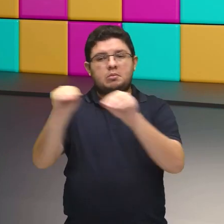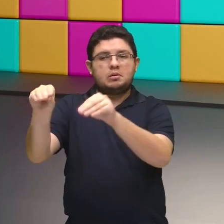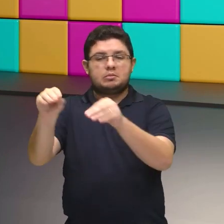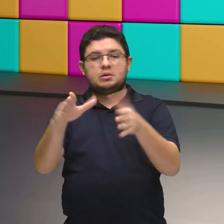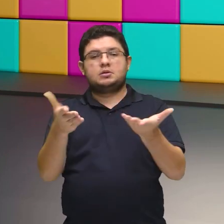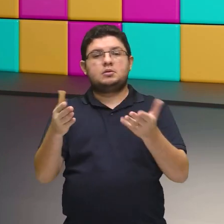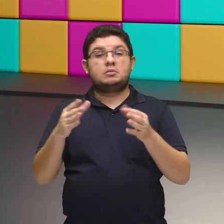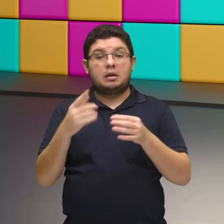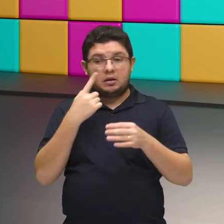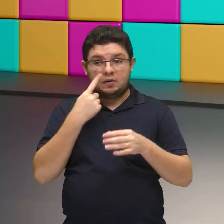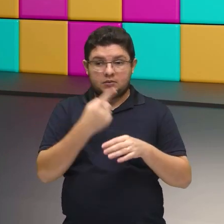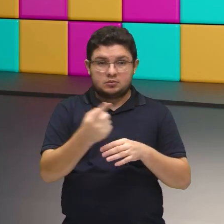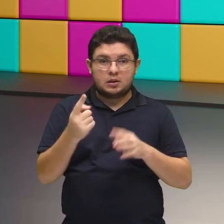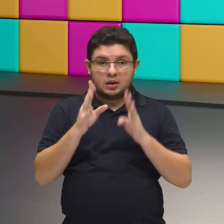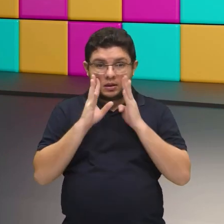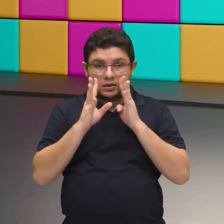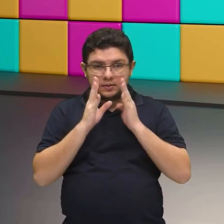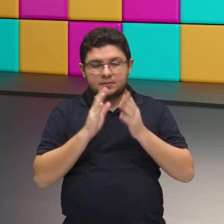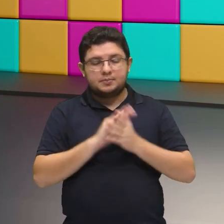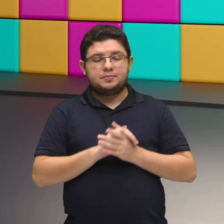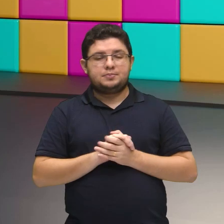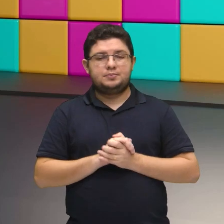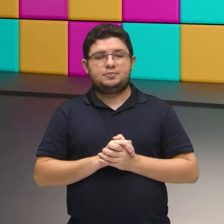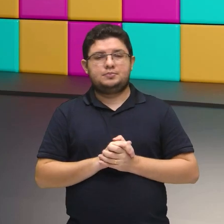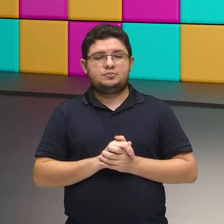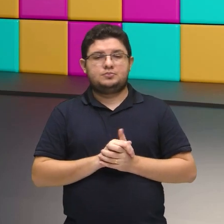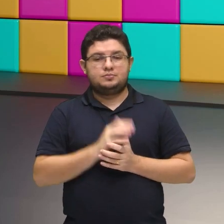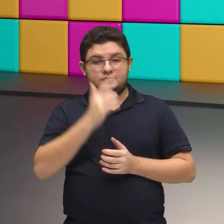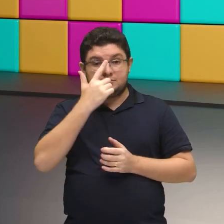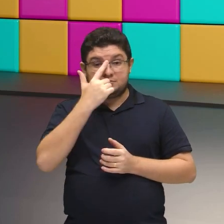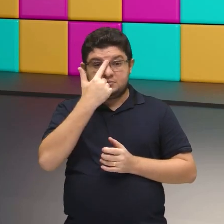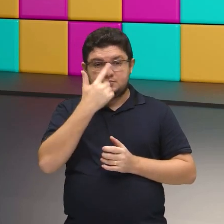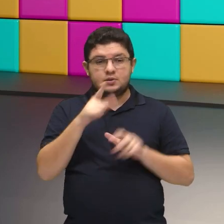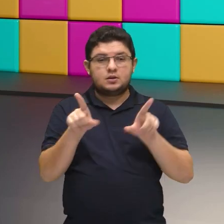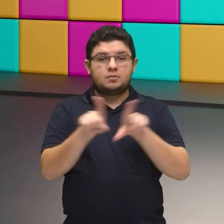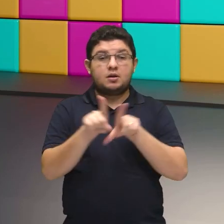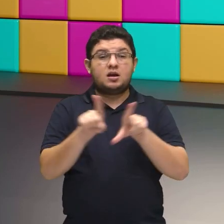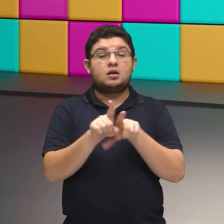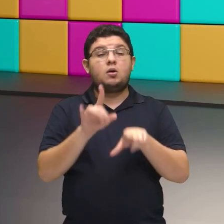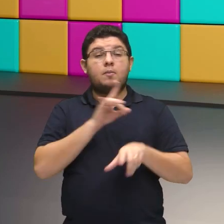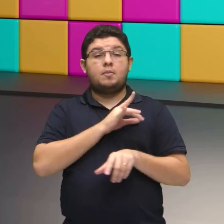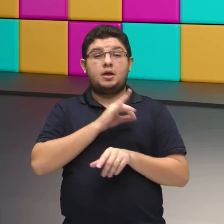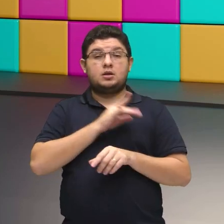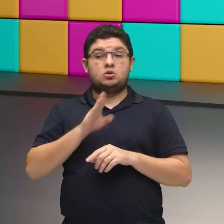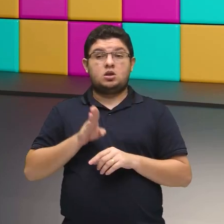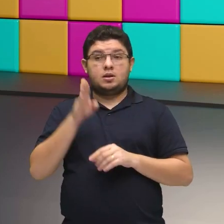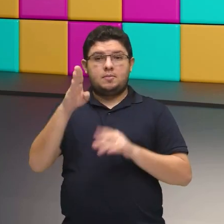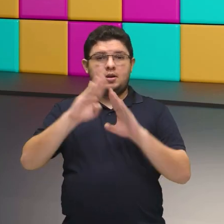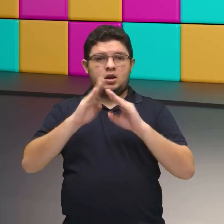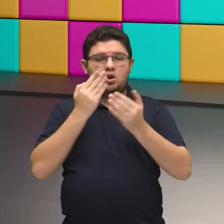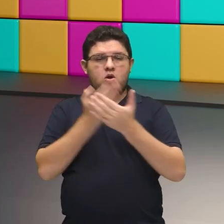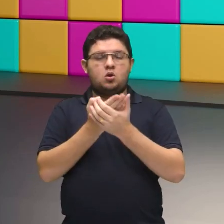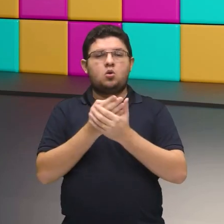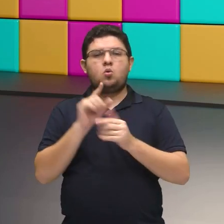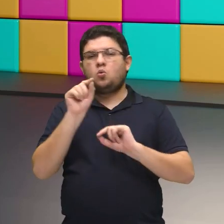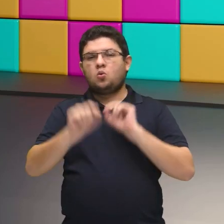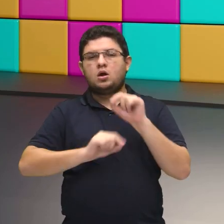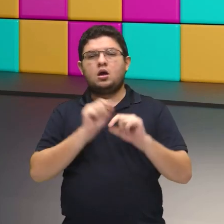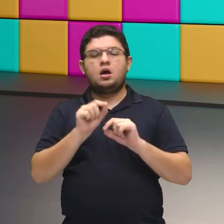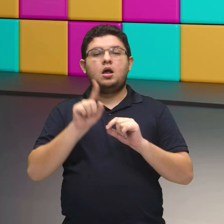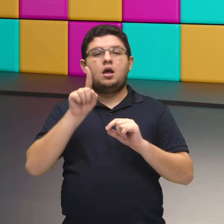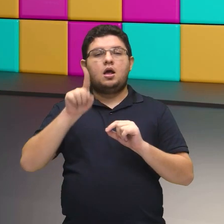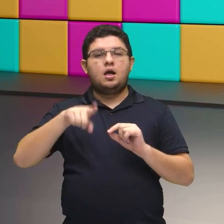tantas mudanças, tá bom? Aí ele pode apresentar um medo de ir para a escola. Aí a gente chama de fobia